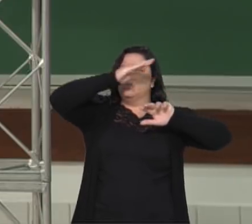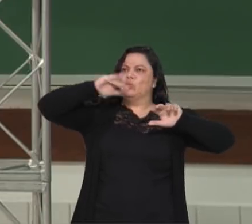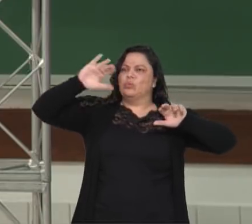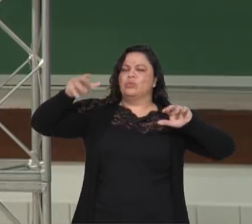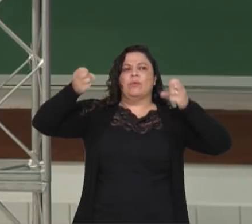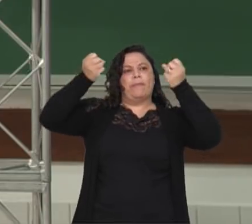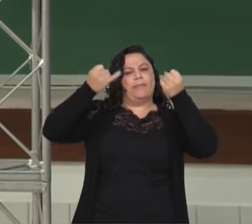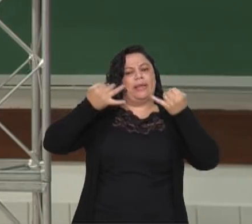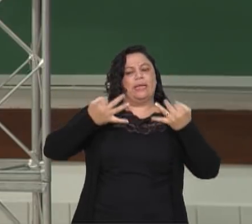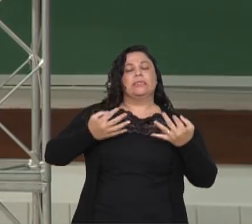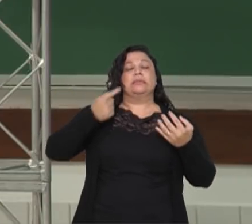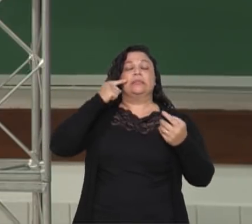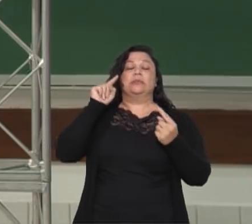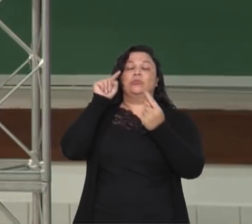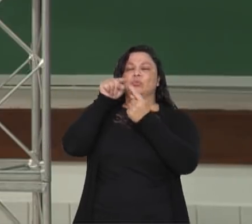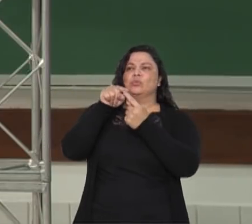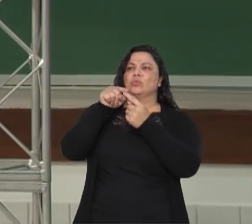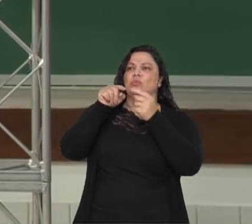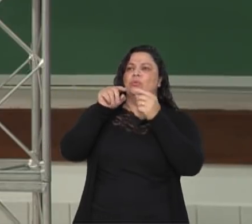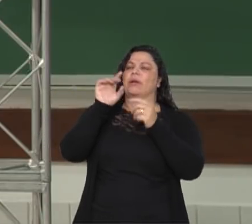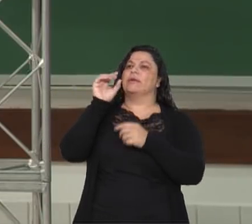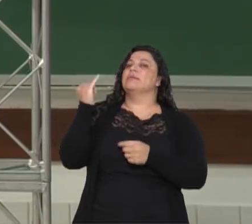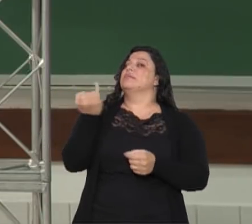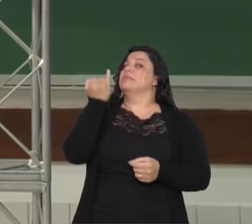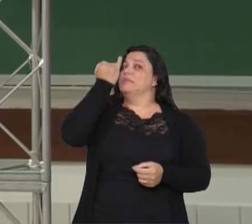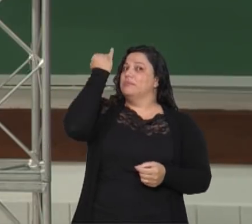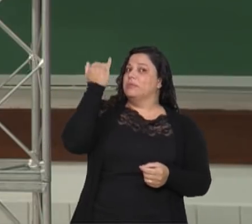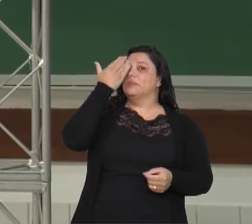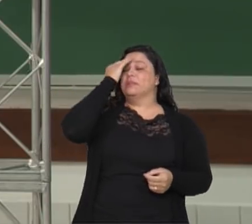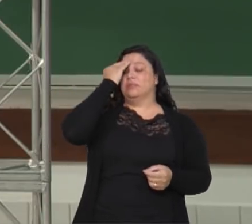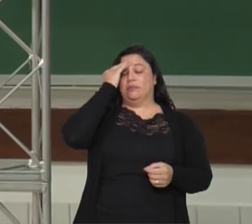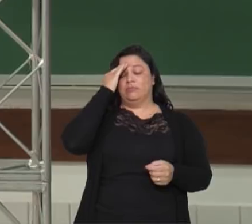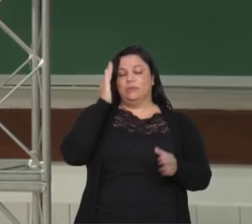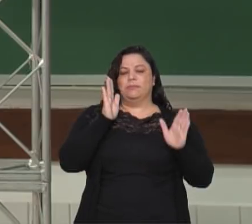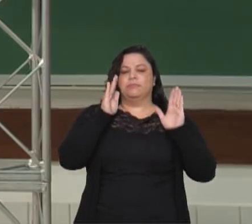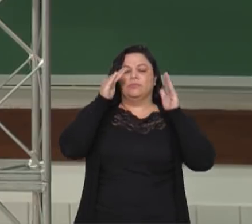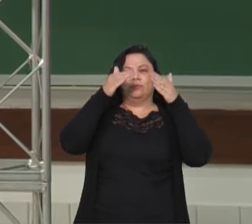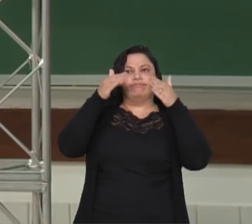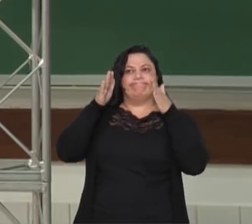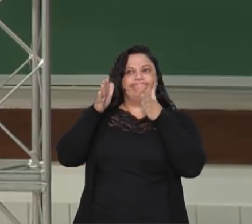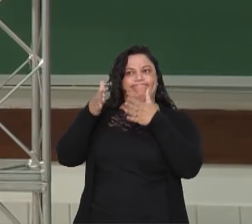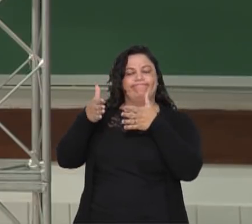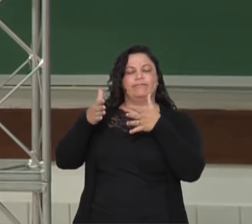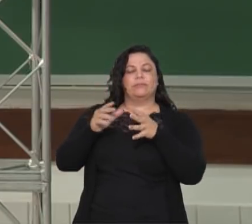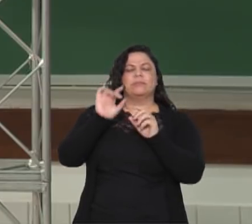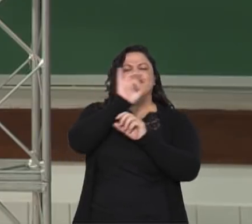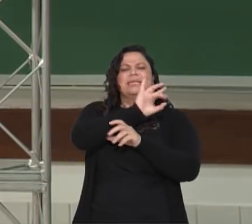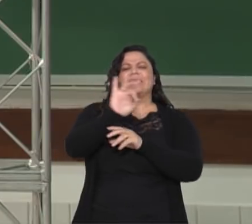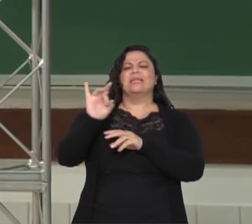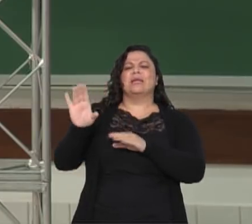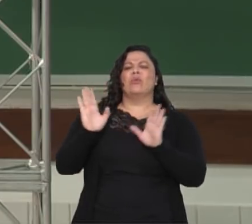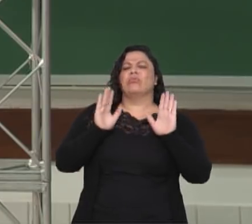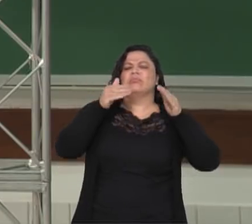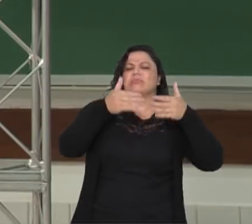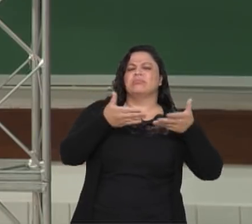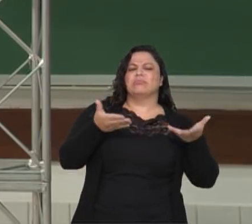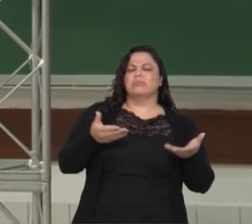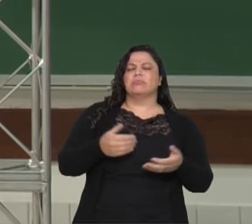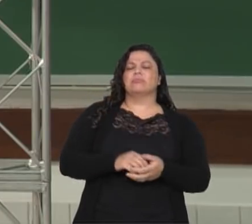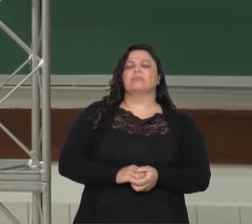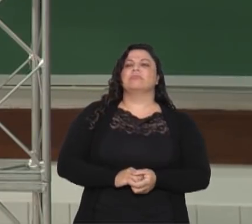ainda bem importantes, justamente para a gente compreender essas especificidades que eu acabei de mostrar, compreender os sons mais